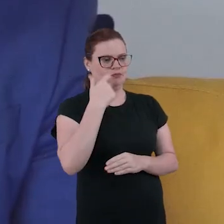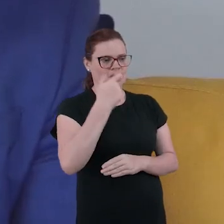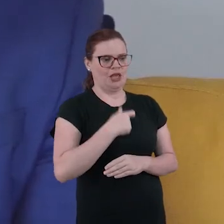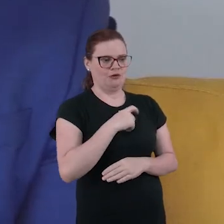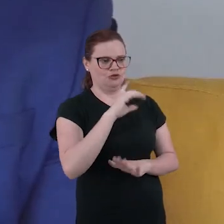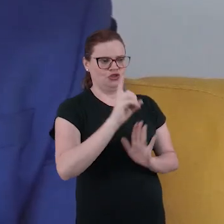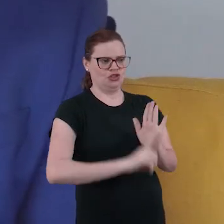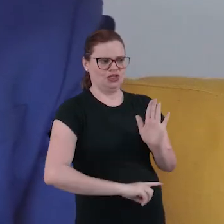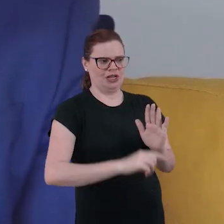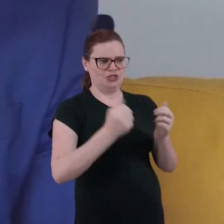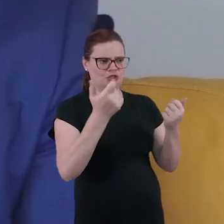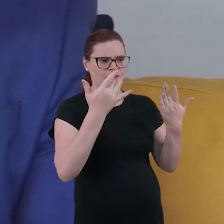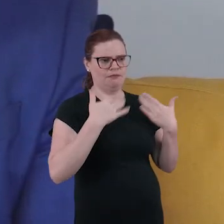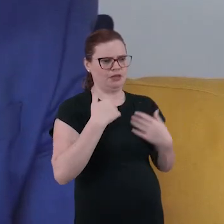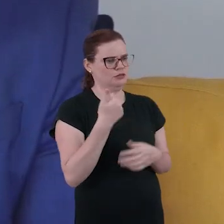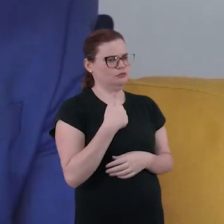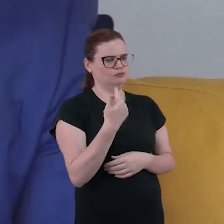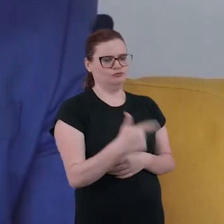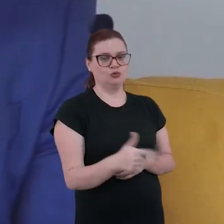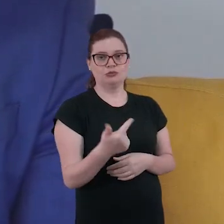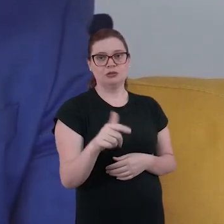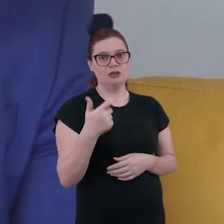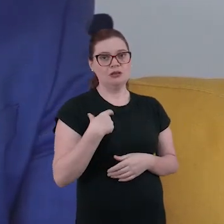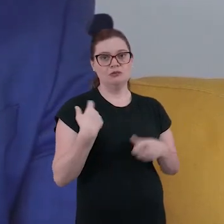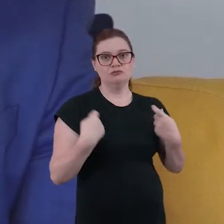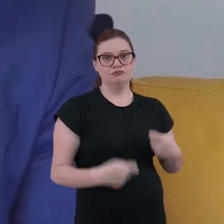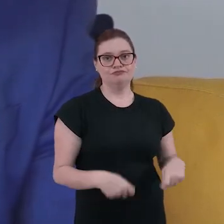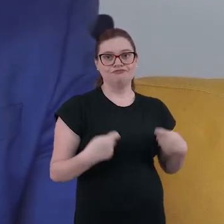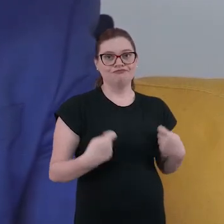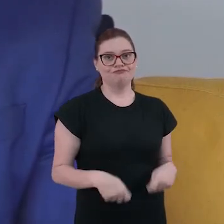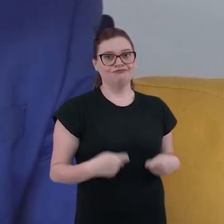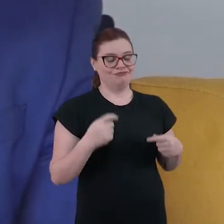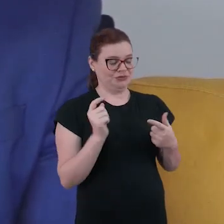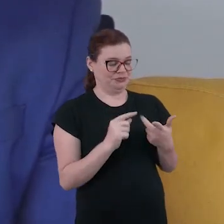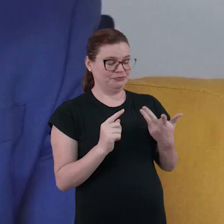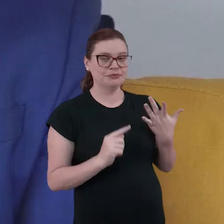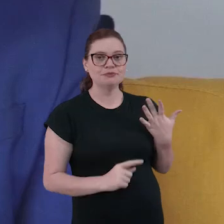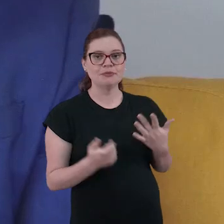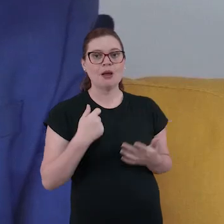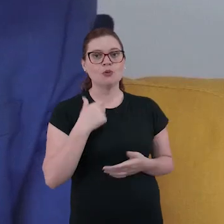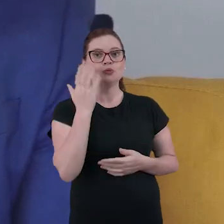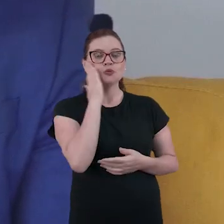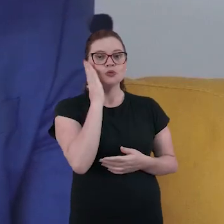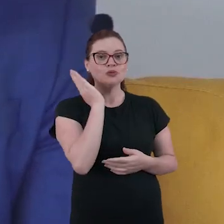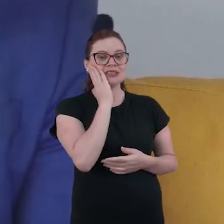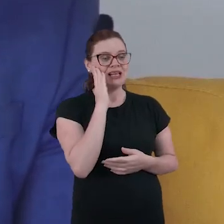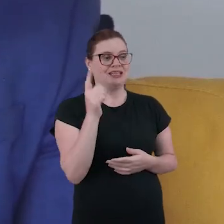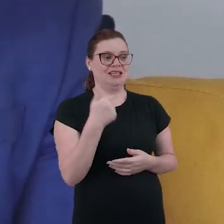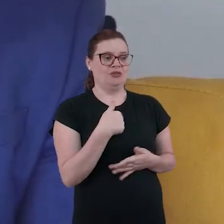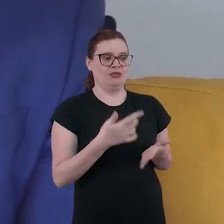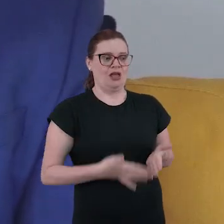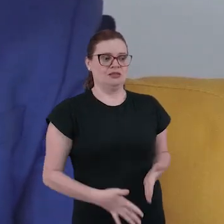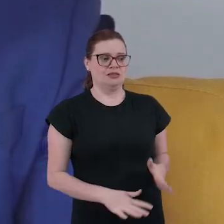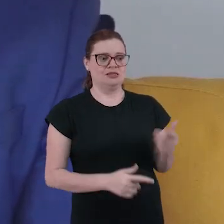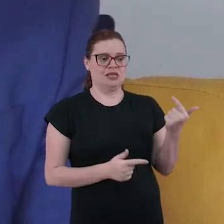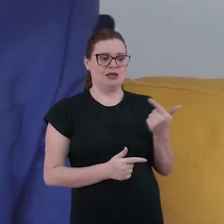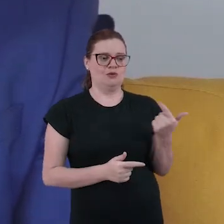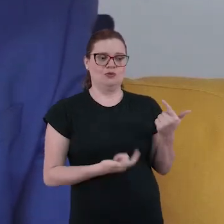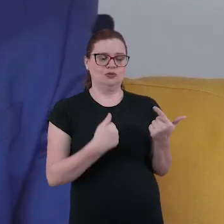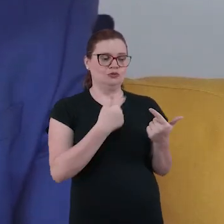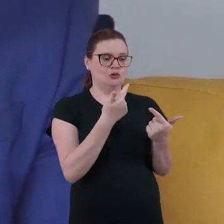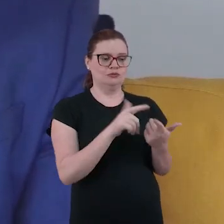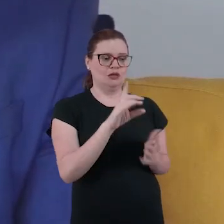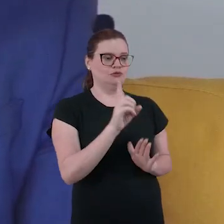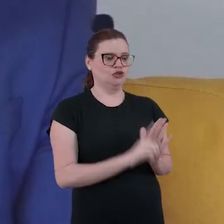tinha direito a uma bênção. Jacó sabia que era um necessitado, ele sabia que pelo nascimento ele